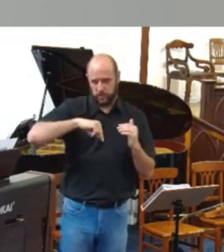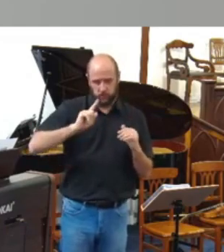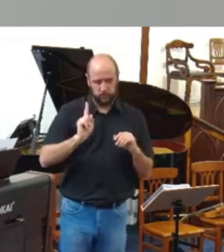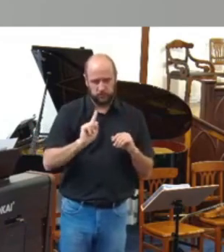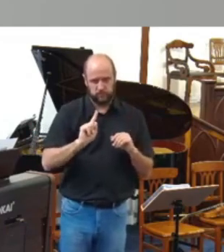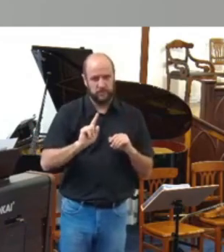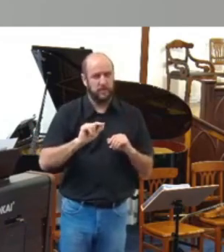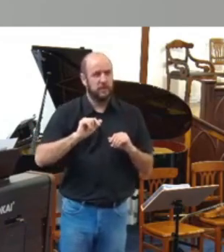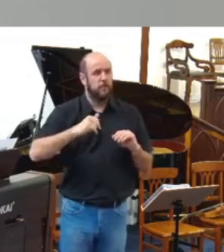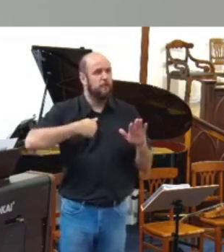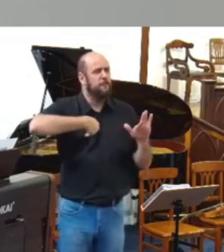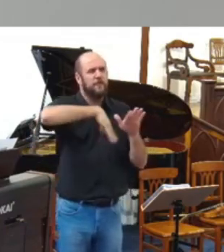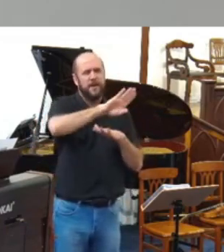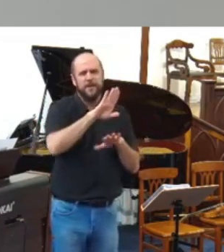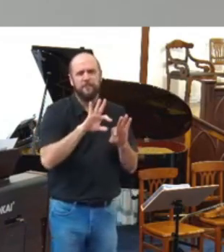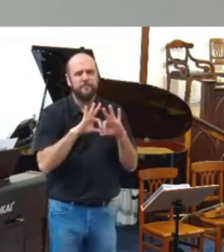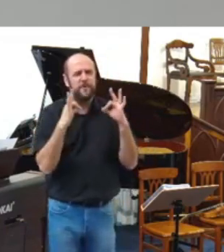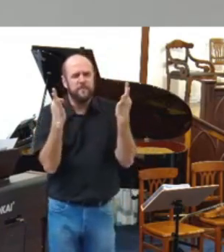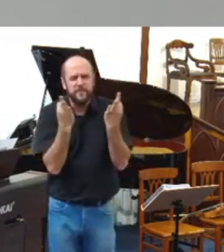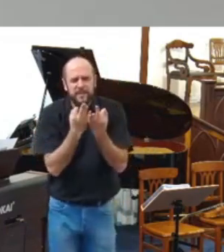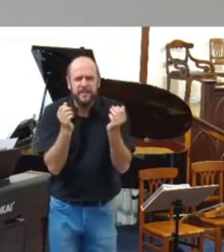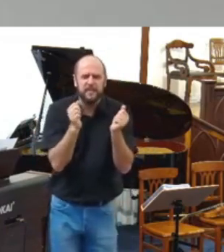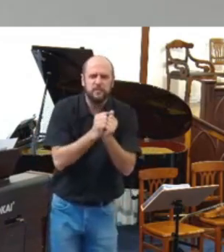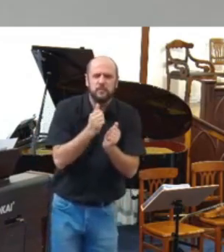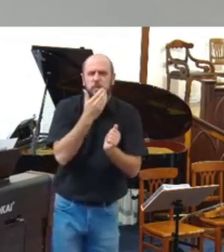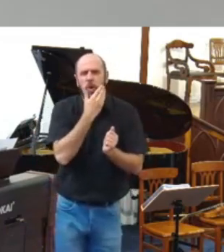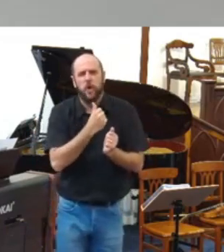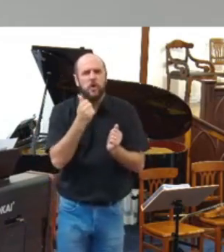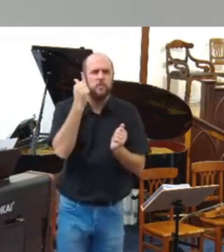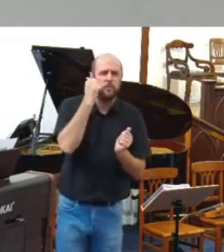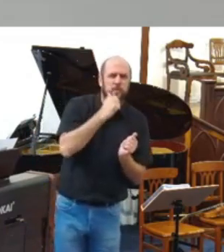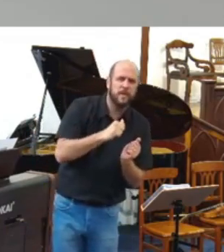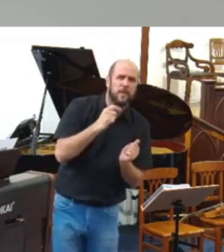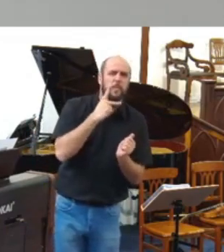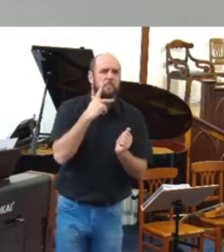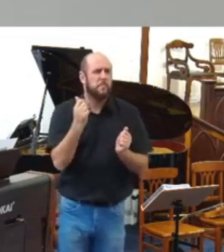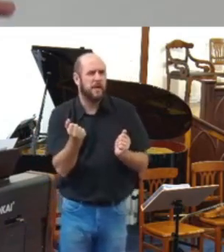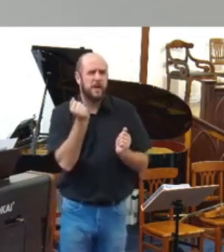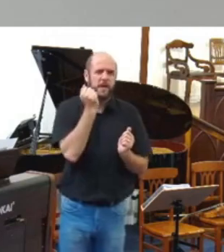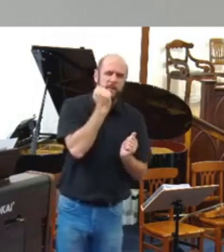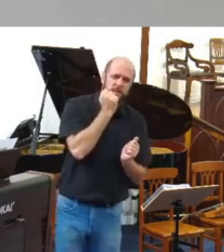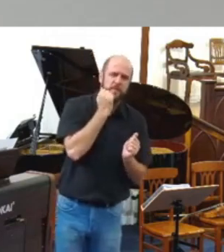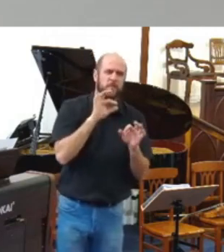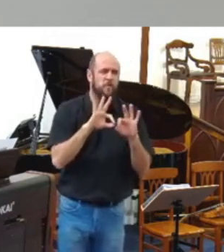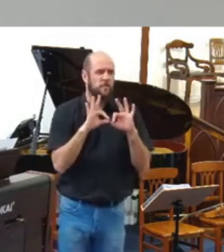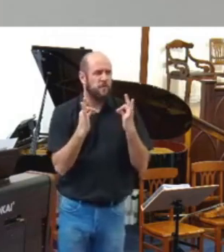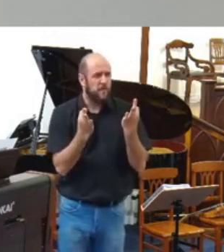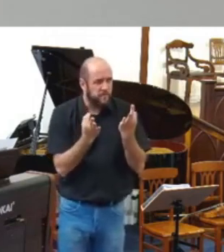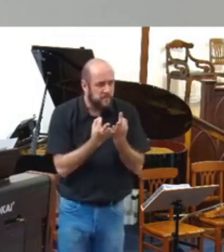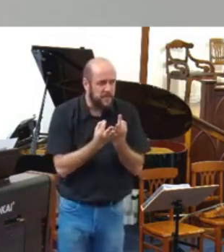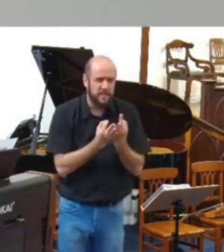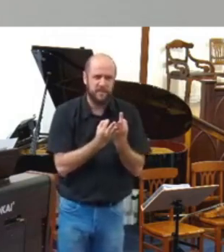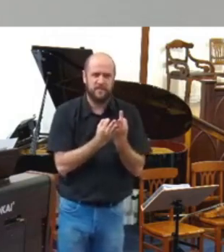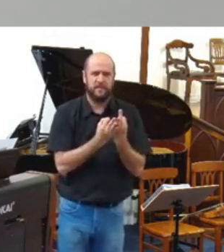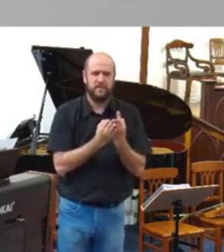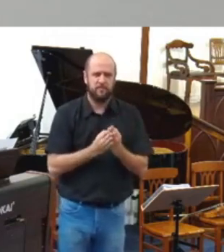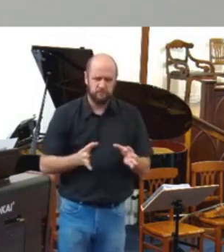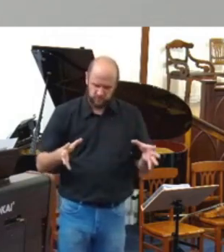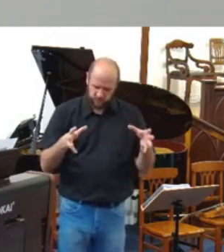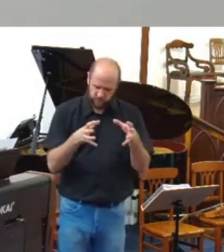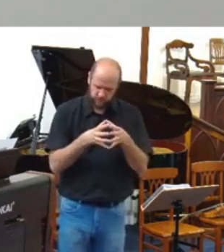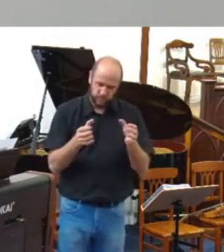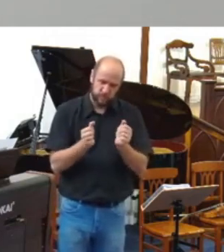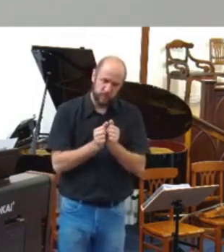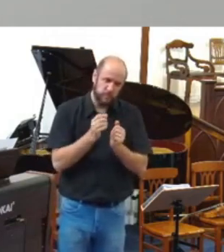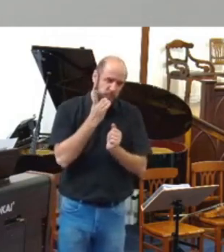dominical, para as famílias ficarem próximas, marido e mulher ficarem juntos, às vezes dentro da família estendida. Não é